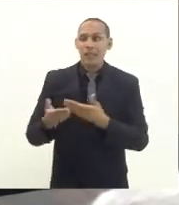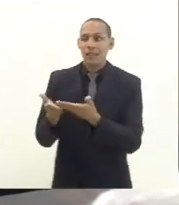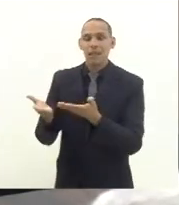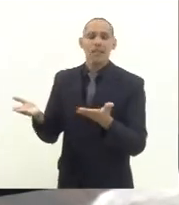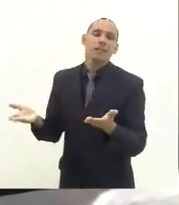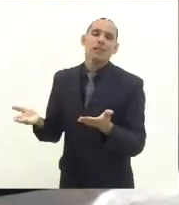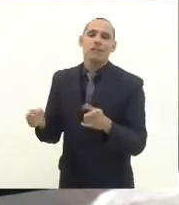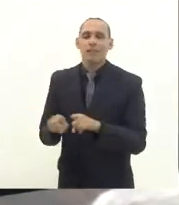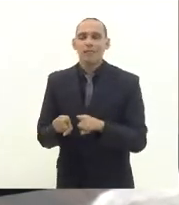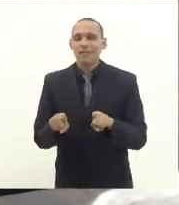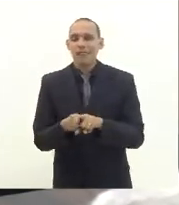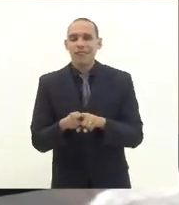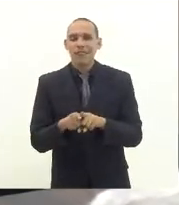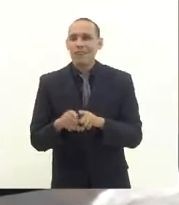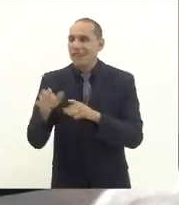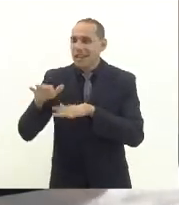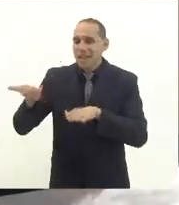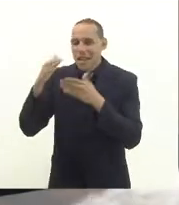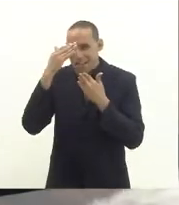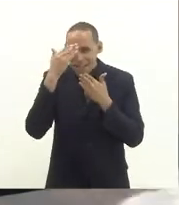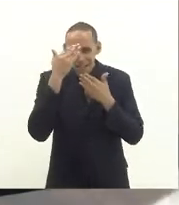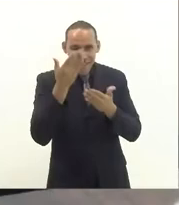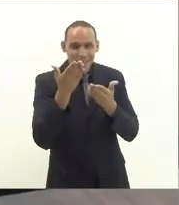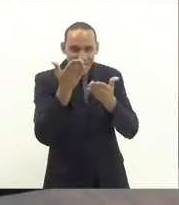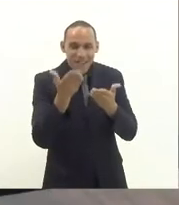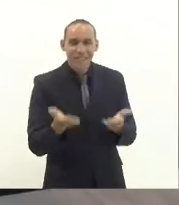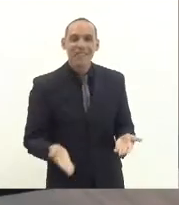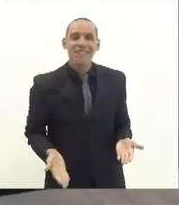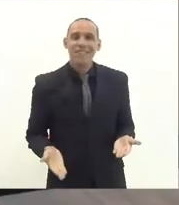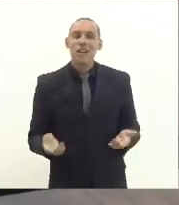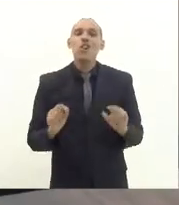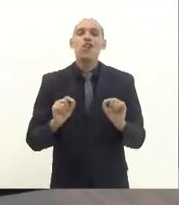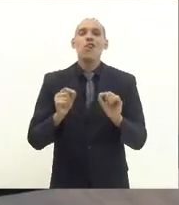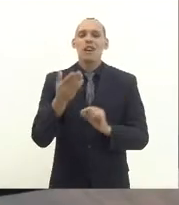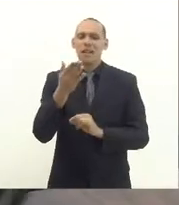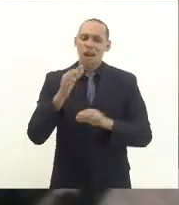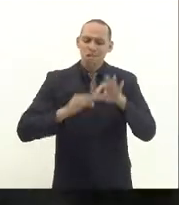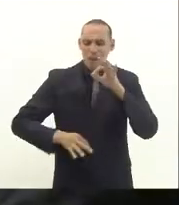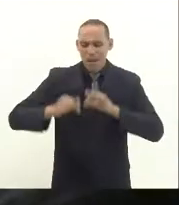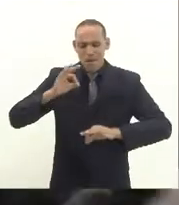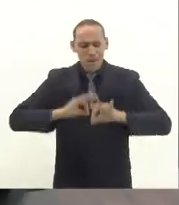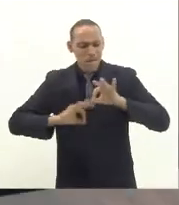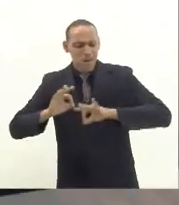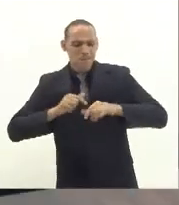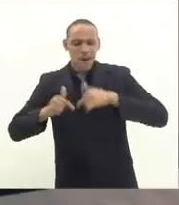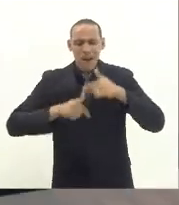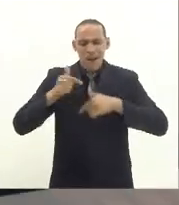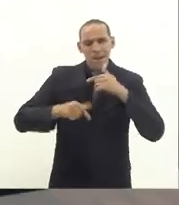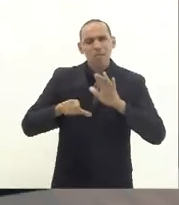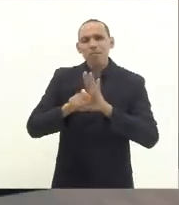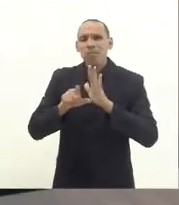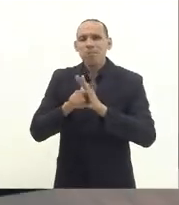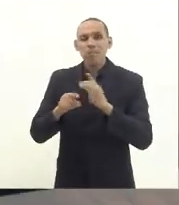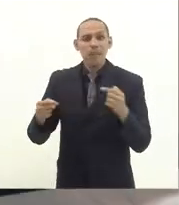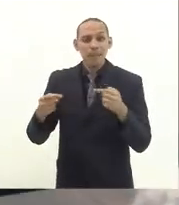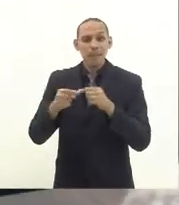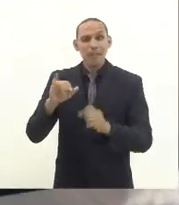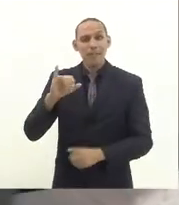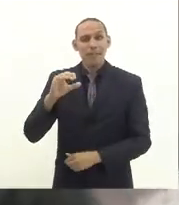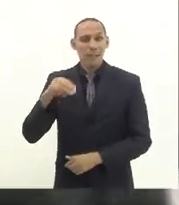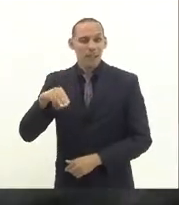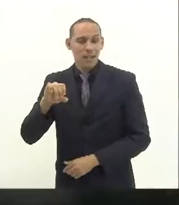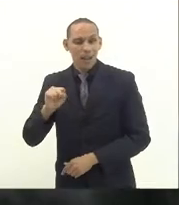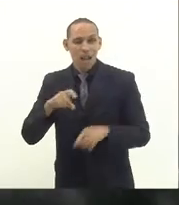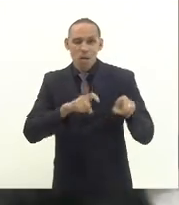ouvia agravou agradecimento da legislação que vossa excelência implantou em relação esse MS